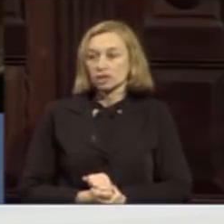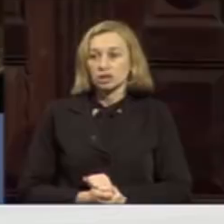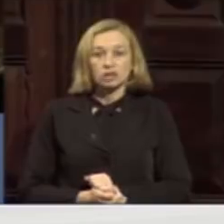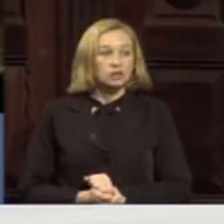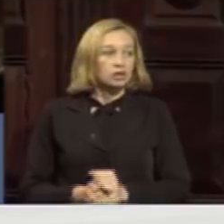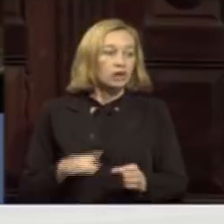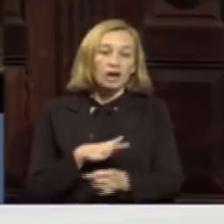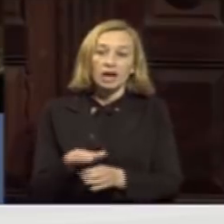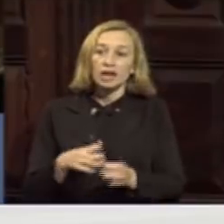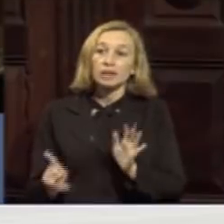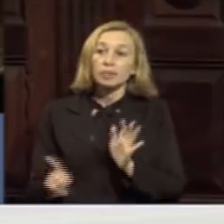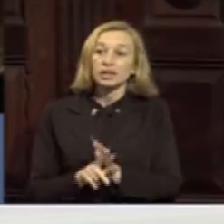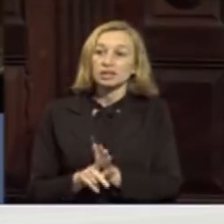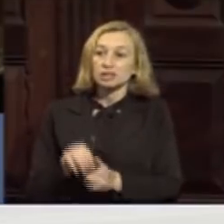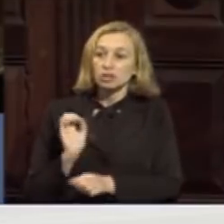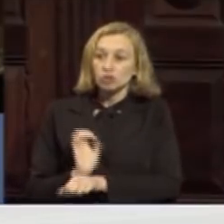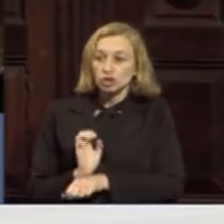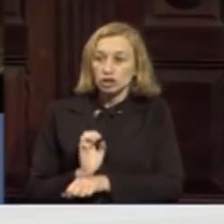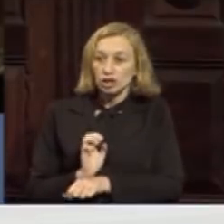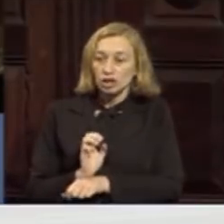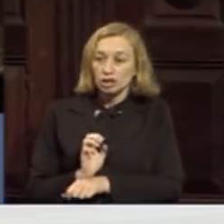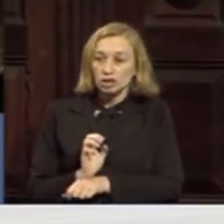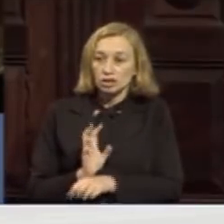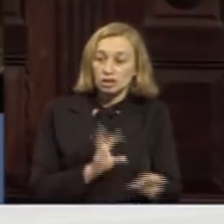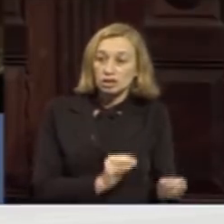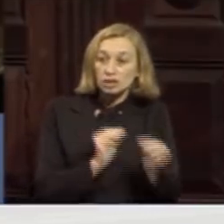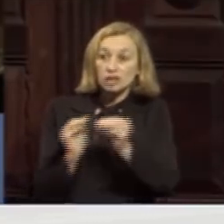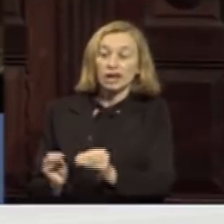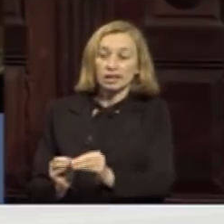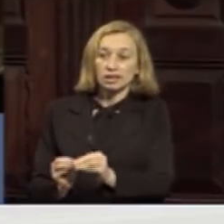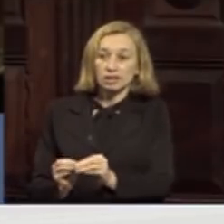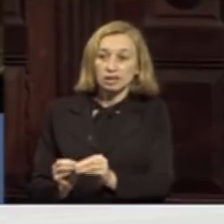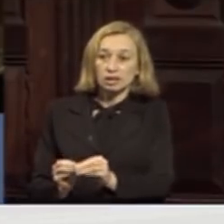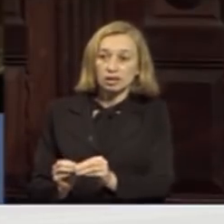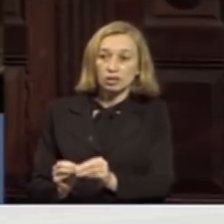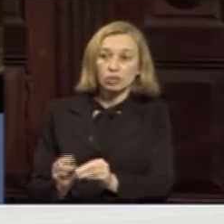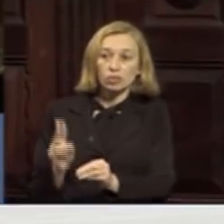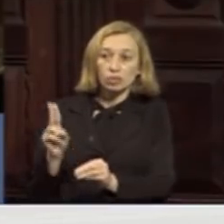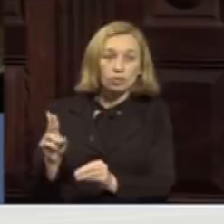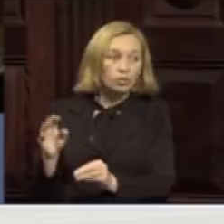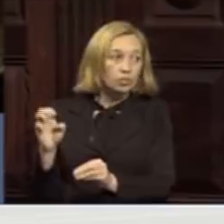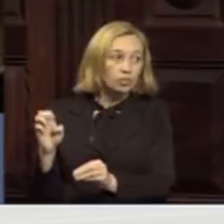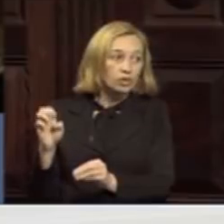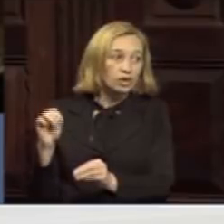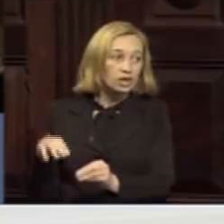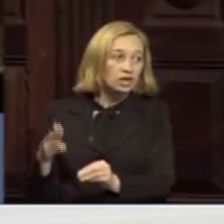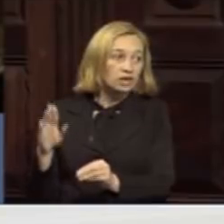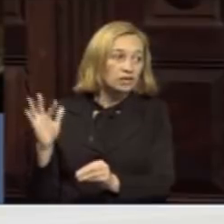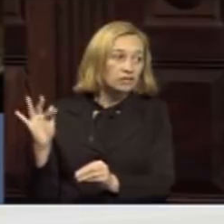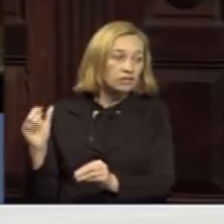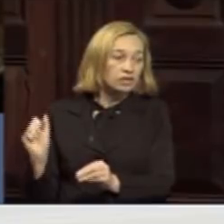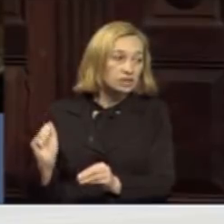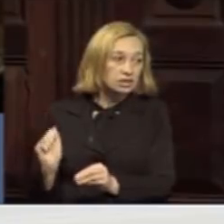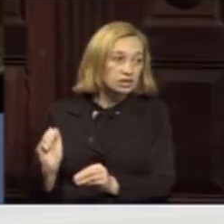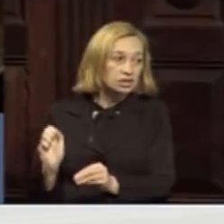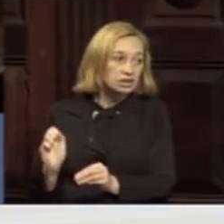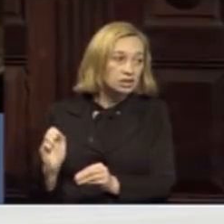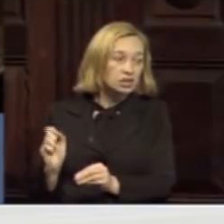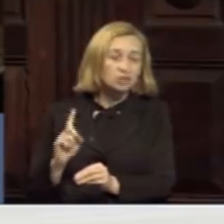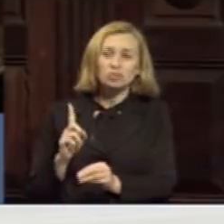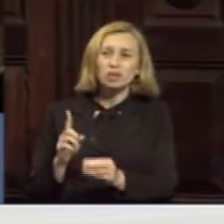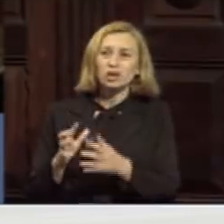ao Estado e seria cedida para o ENF. Não é tão complicado assim, ou não deveria ser, porque nós